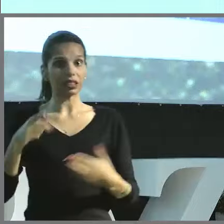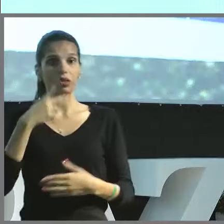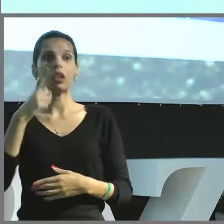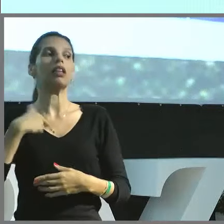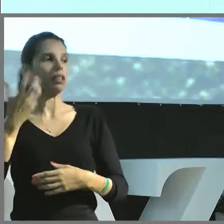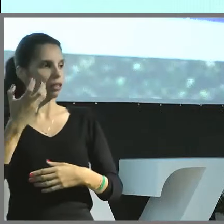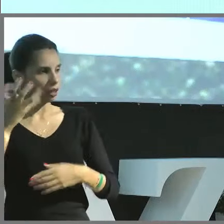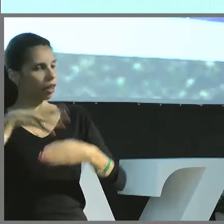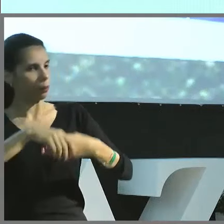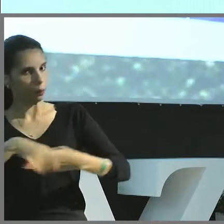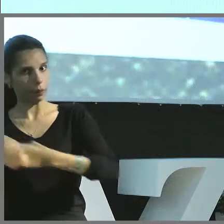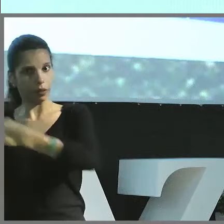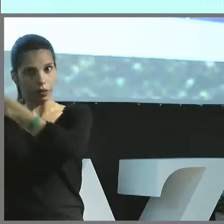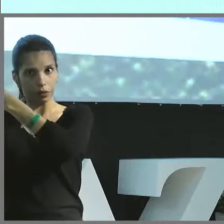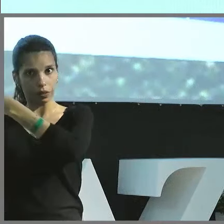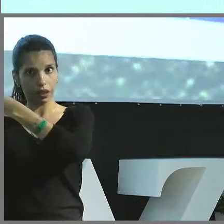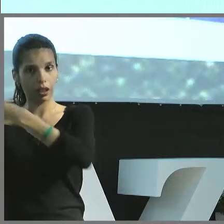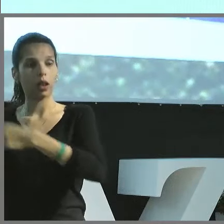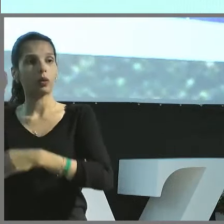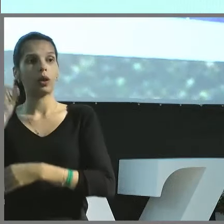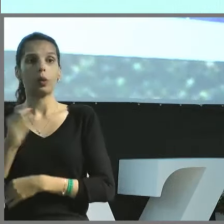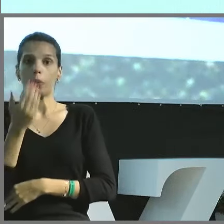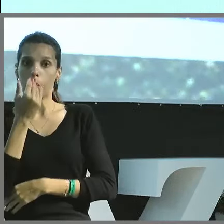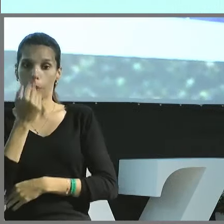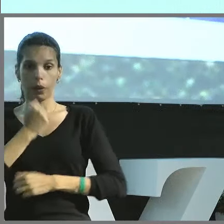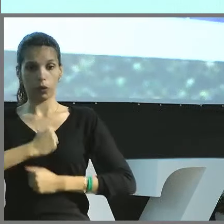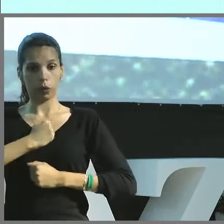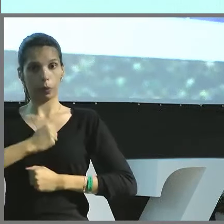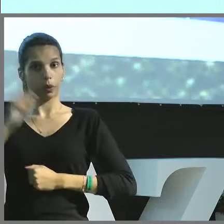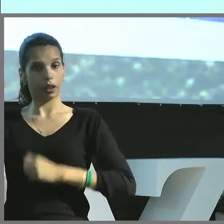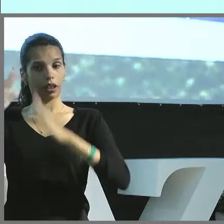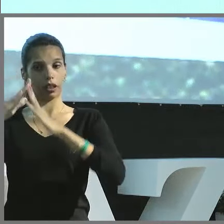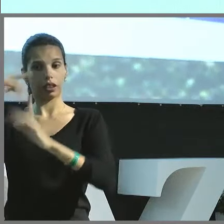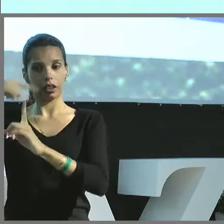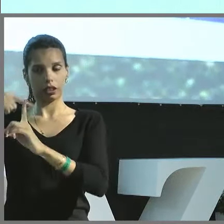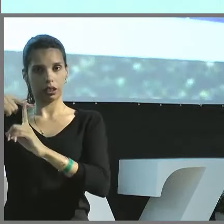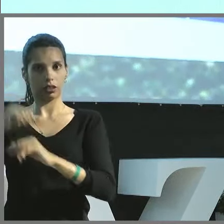tipo, para comer e para tomar banho na igreja.